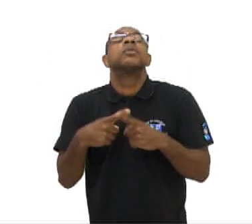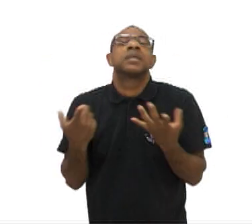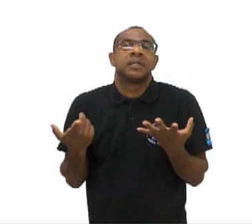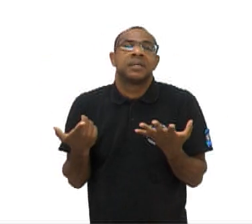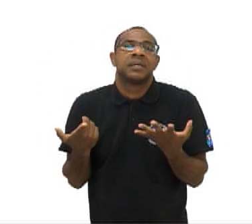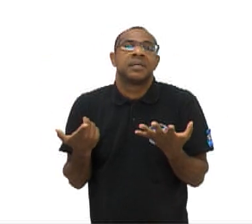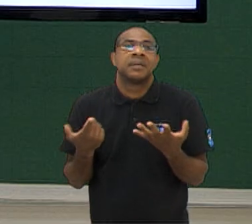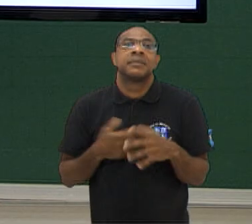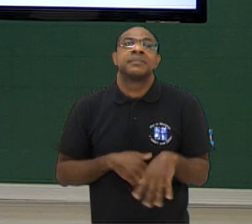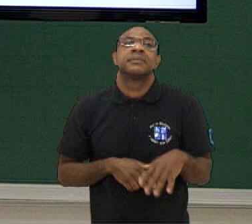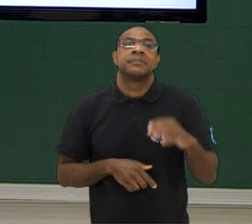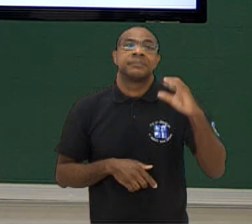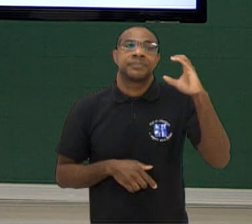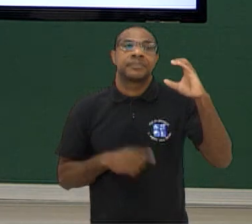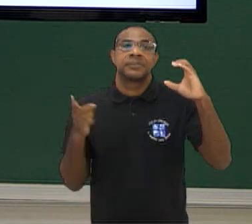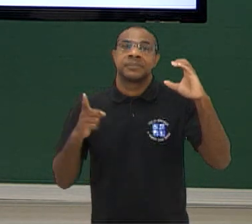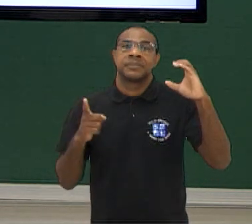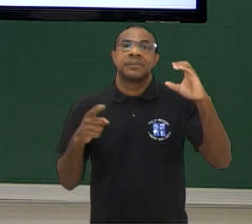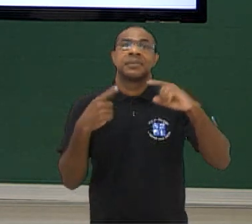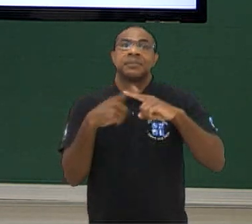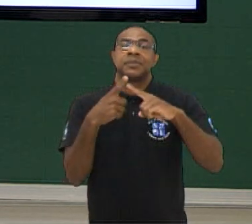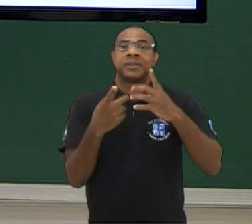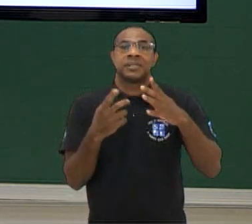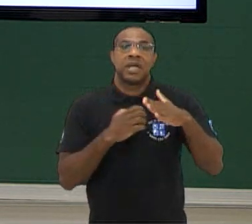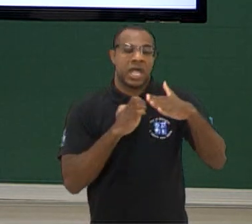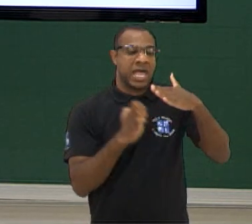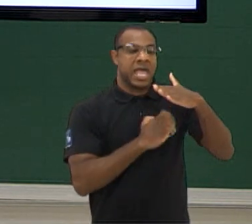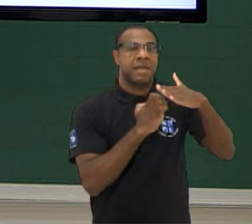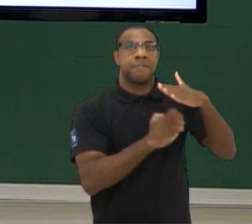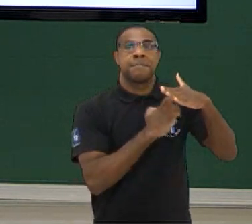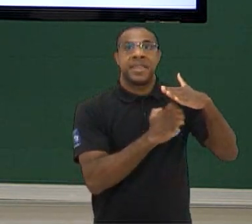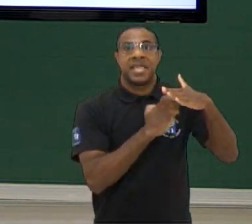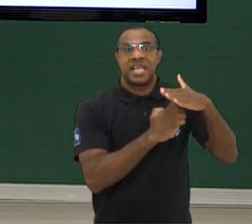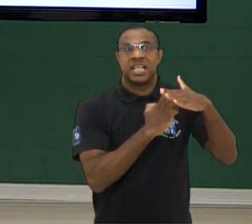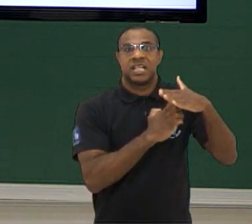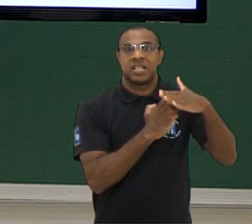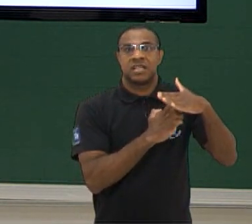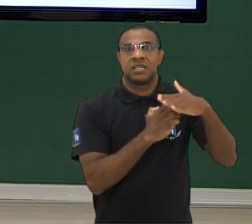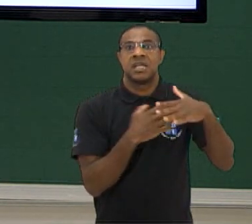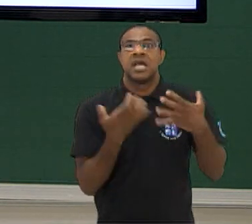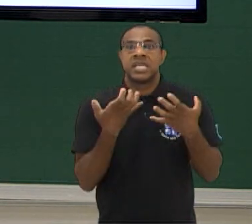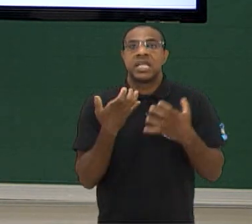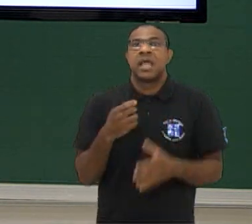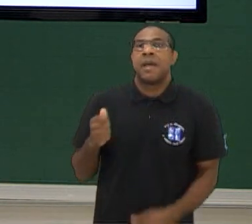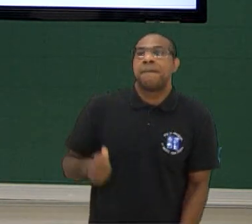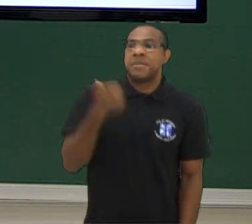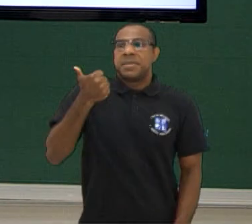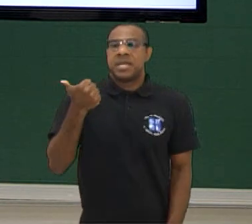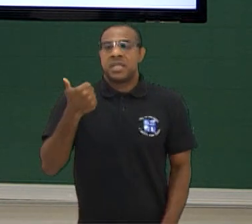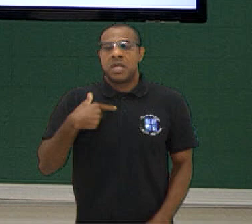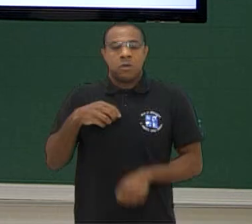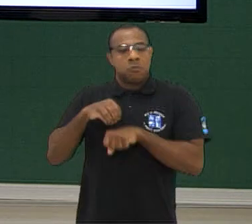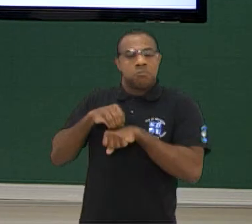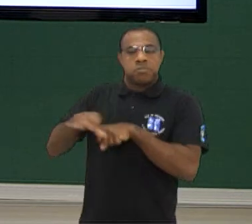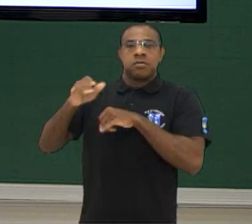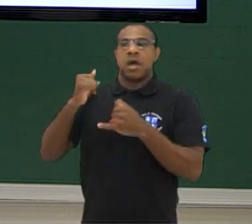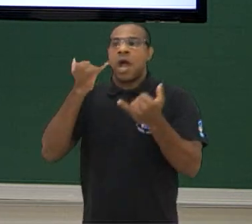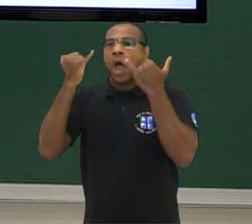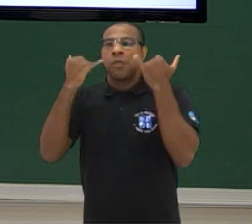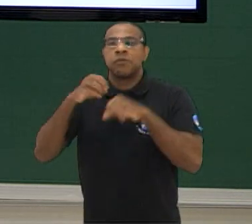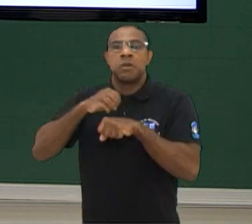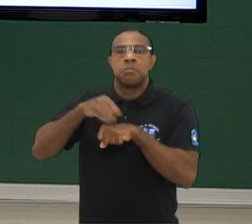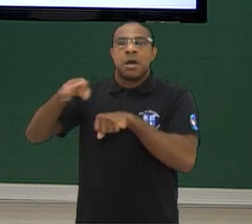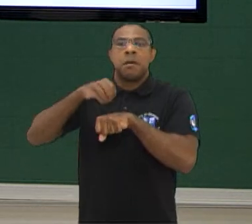da concorrência. Lembra? Ser a primeira pessoa a colocar a notícia, faz a notícia muito